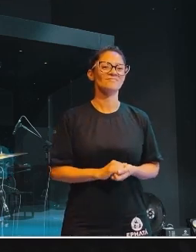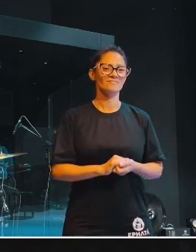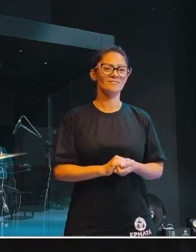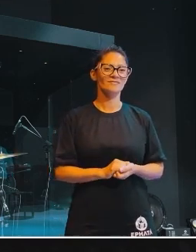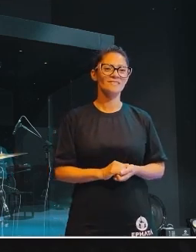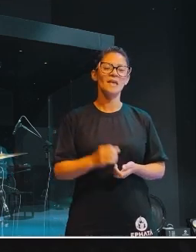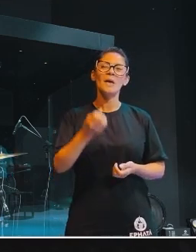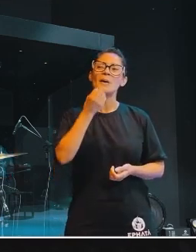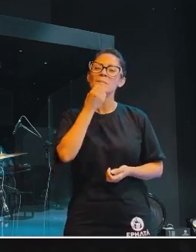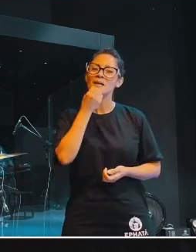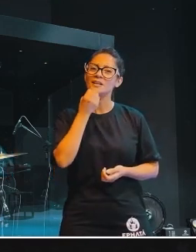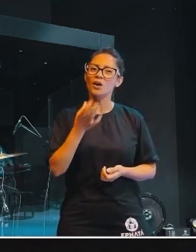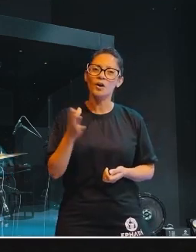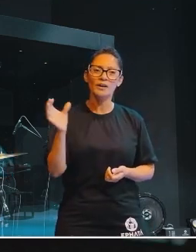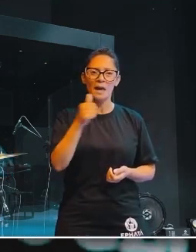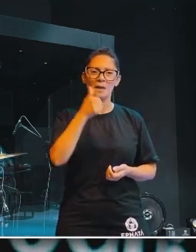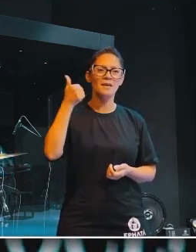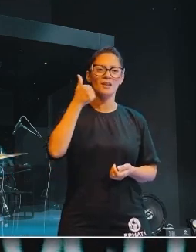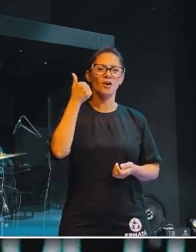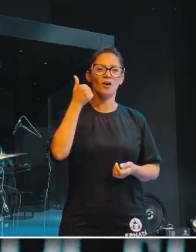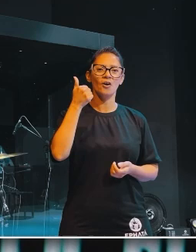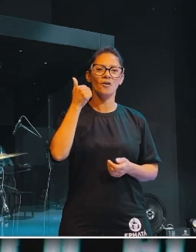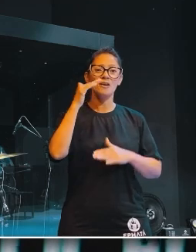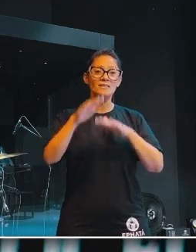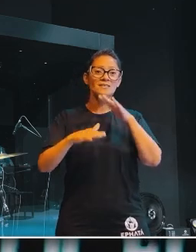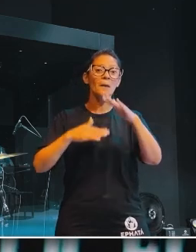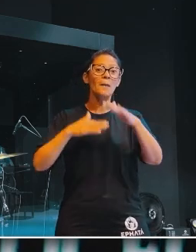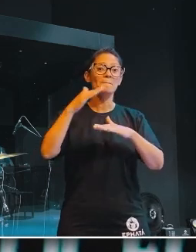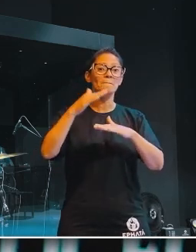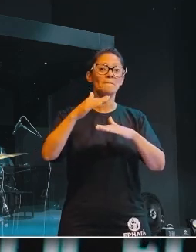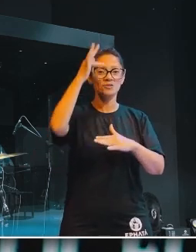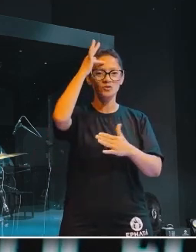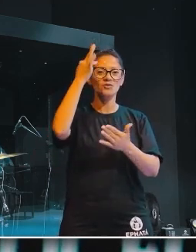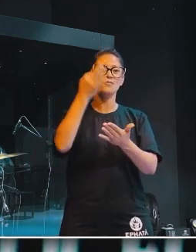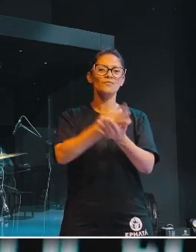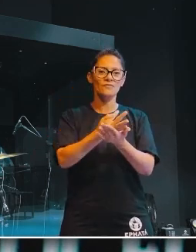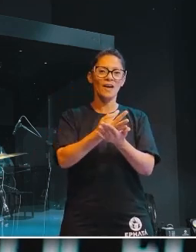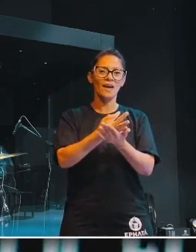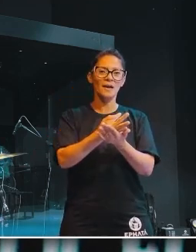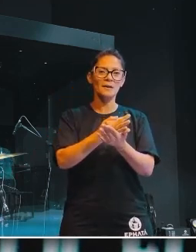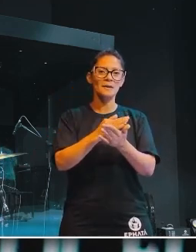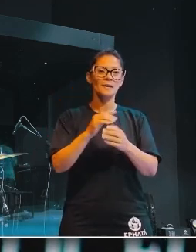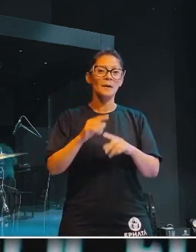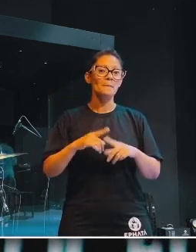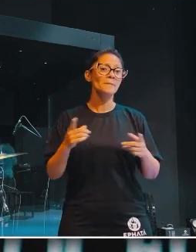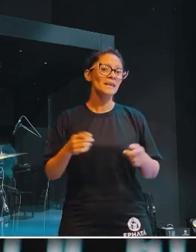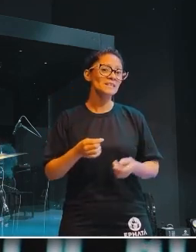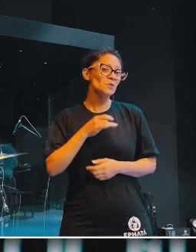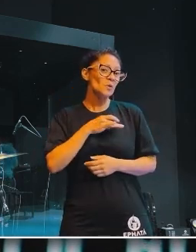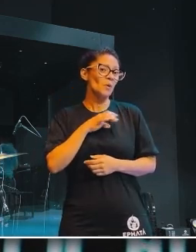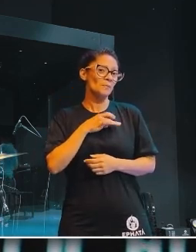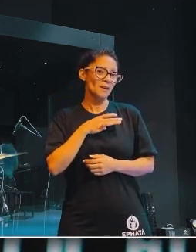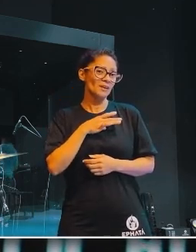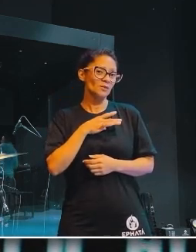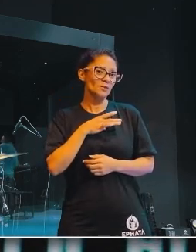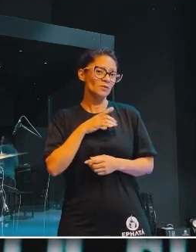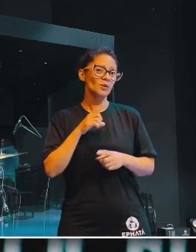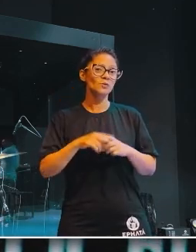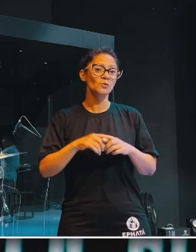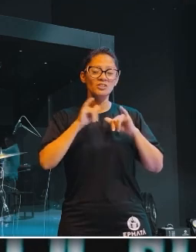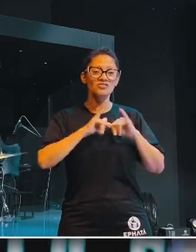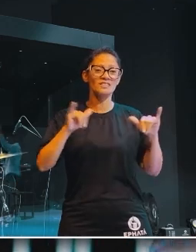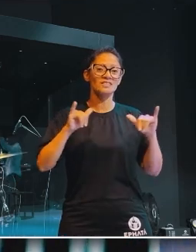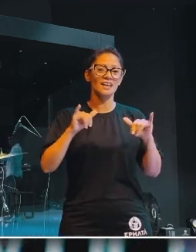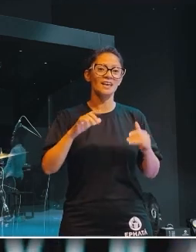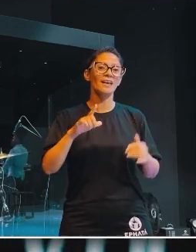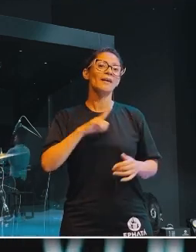É melhor dar um passo de fé, mesmo estando com medo, do que dizer que tem fé e não